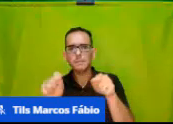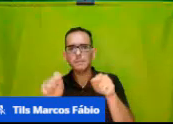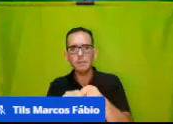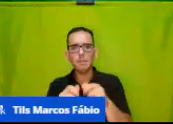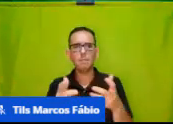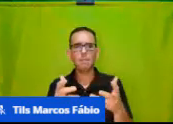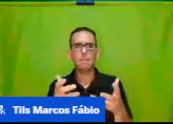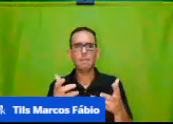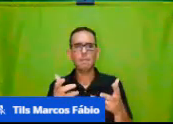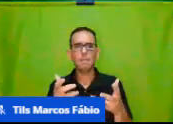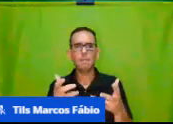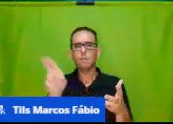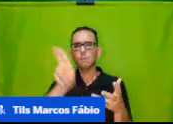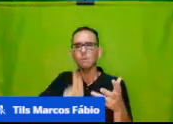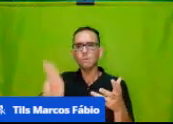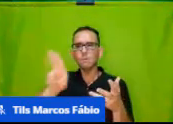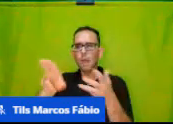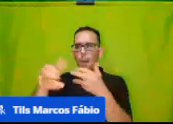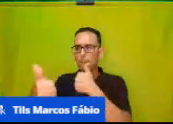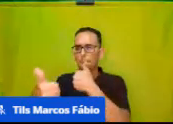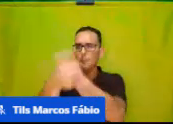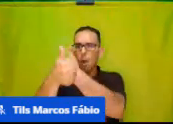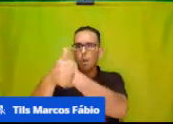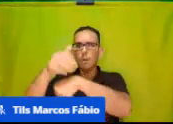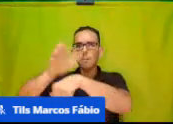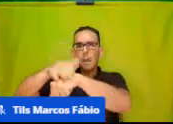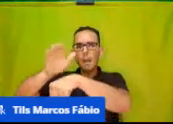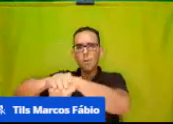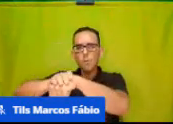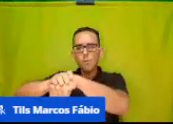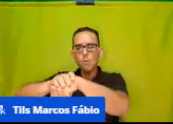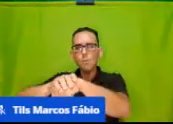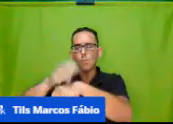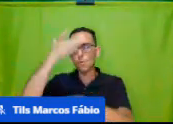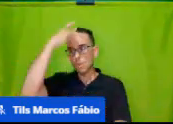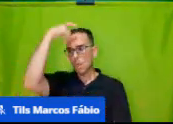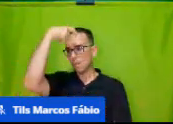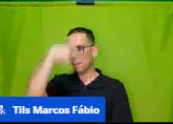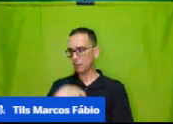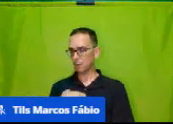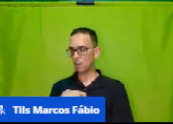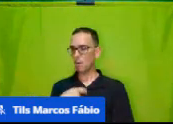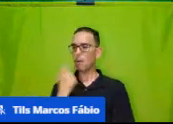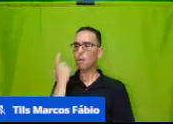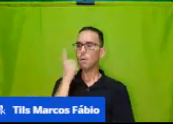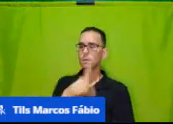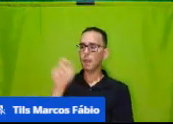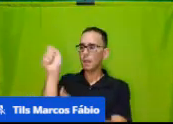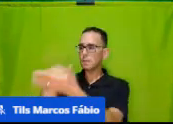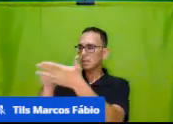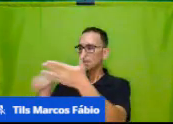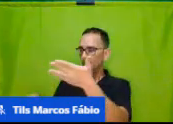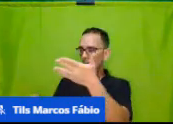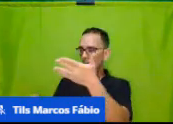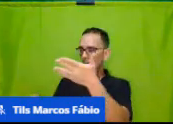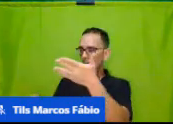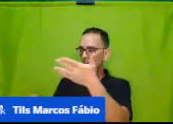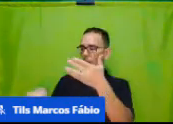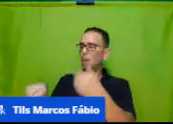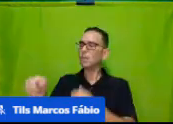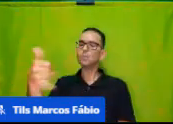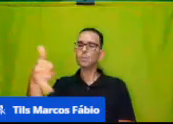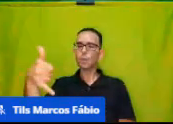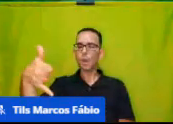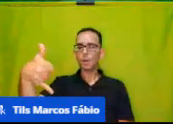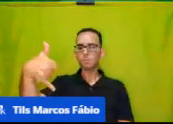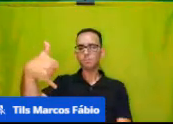a mão, ele próximo da mão ali e a pessoa aí escrevendo e o celular gravando. Né? Então, nós